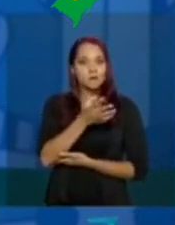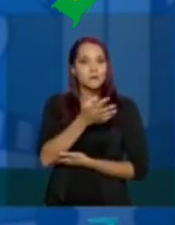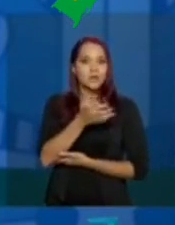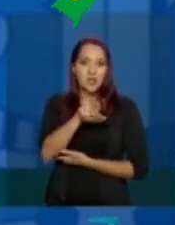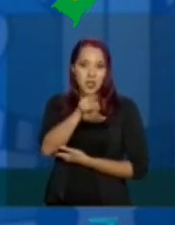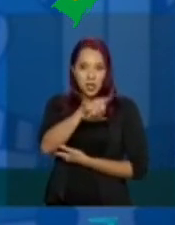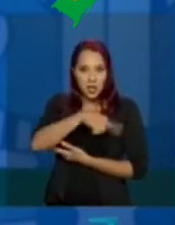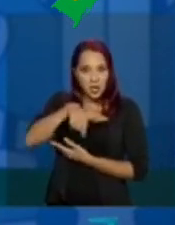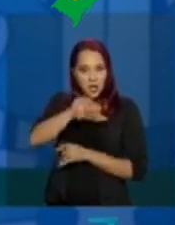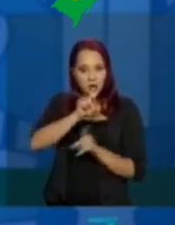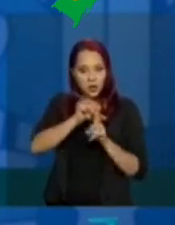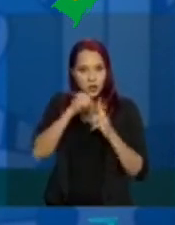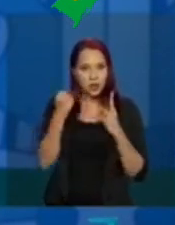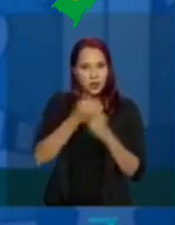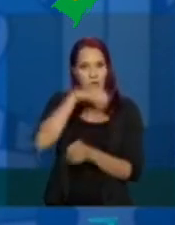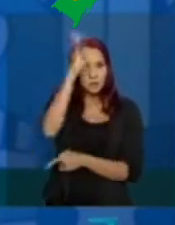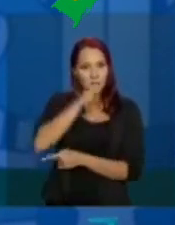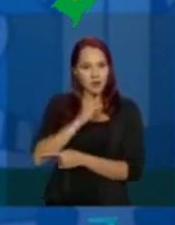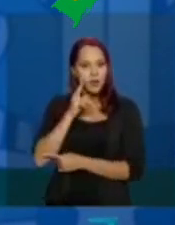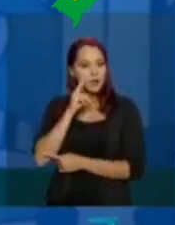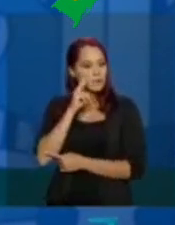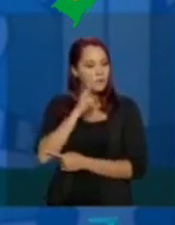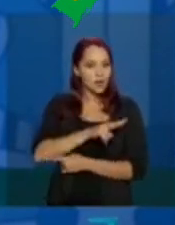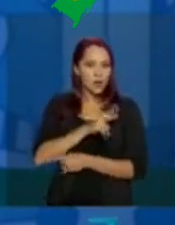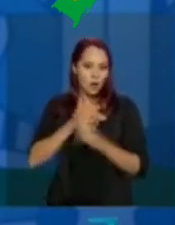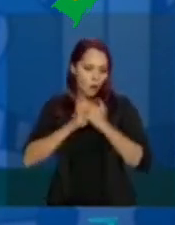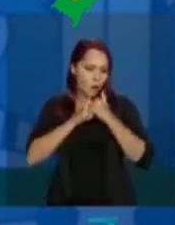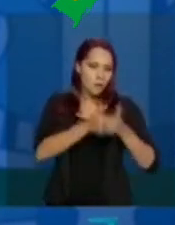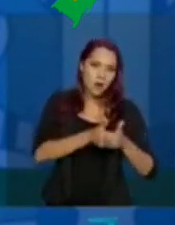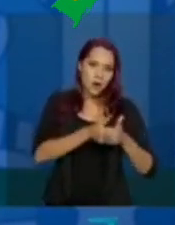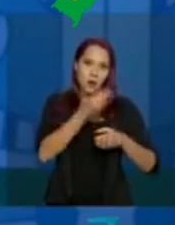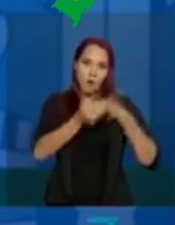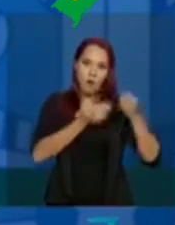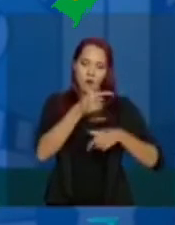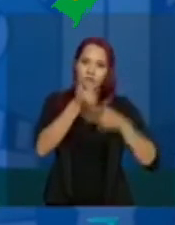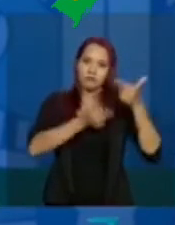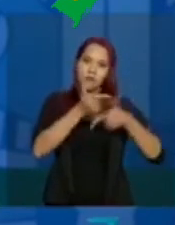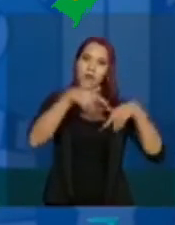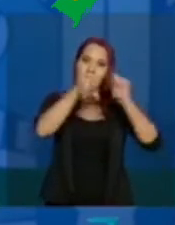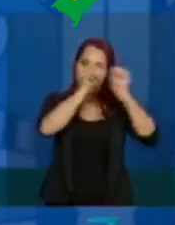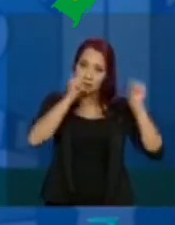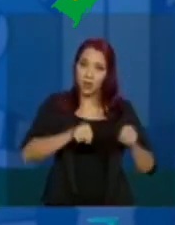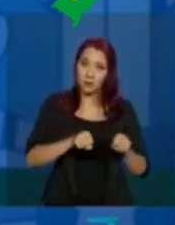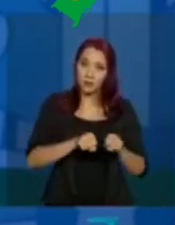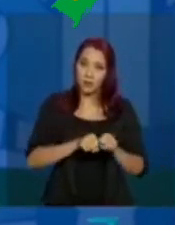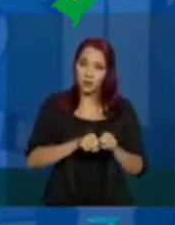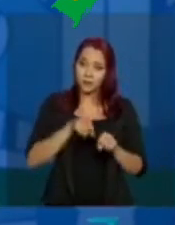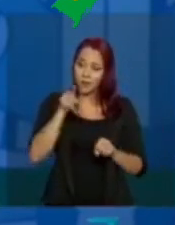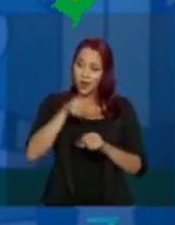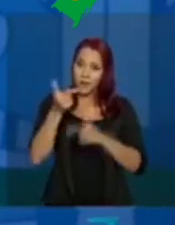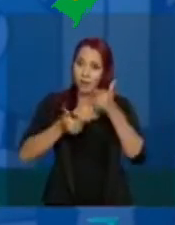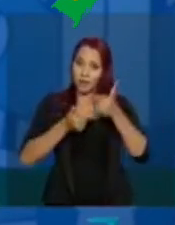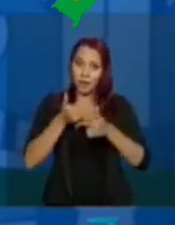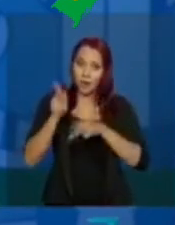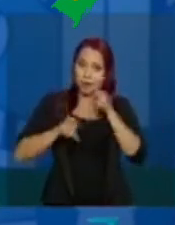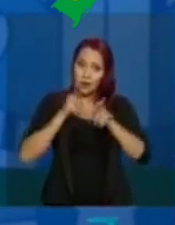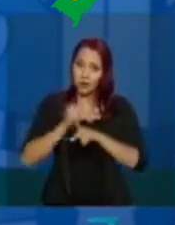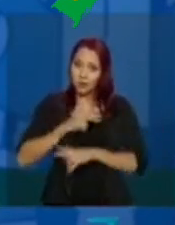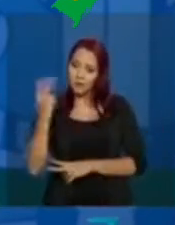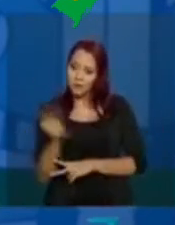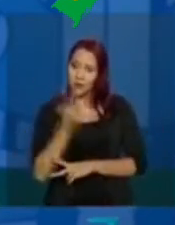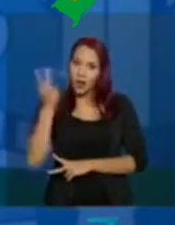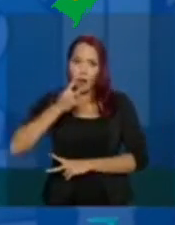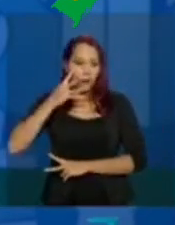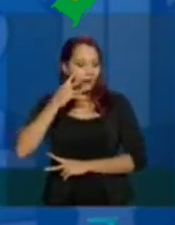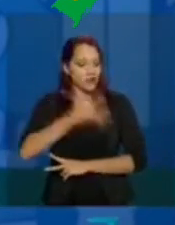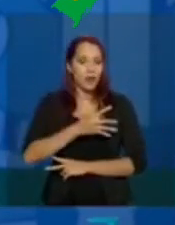brasileira veja de perto o trabalho desse sistema, até para ela valorizar muito o fato